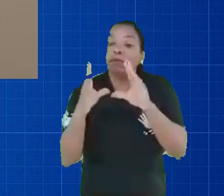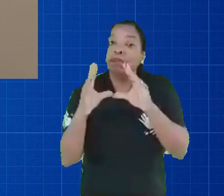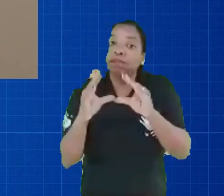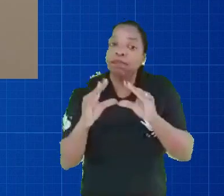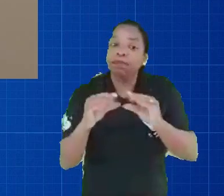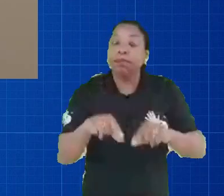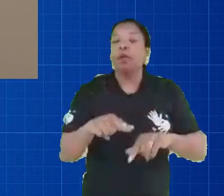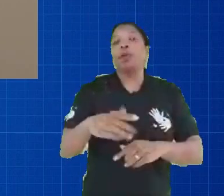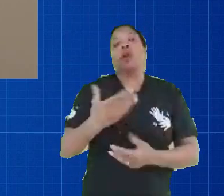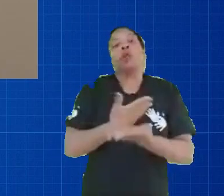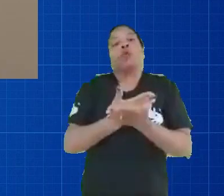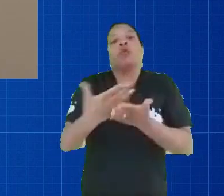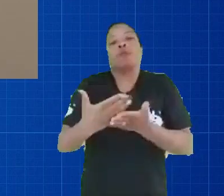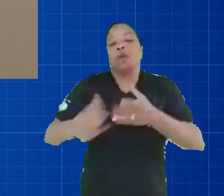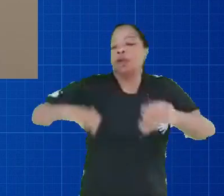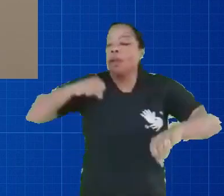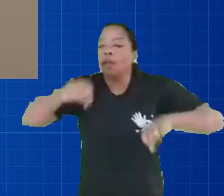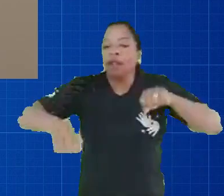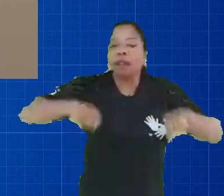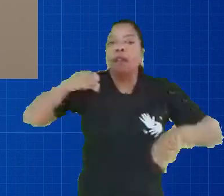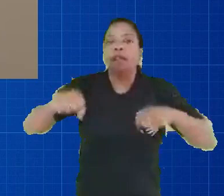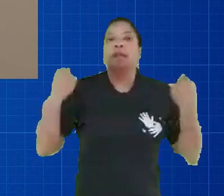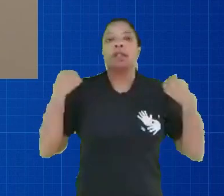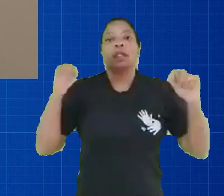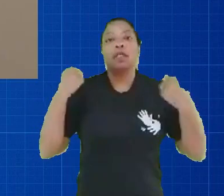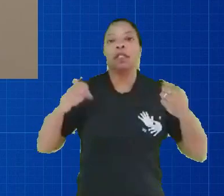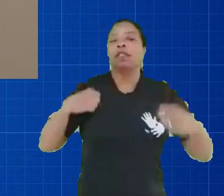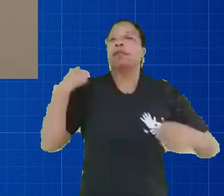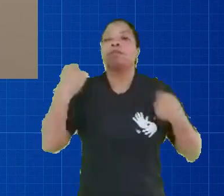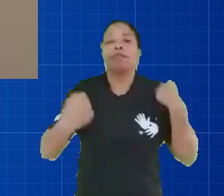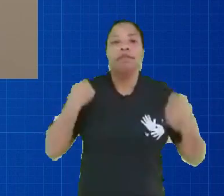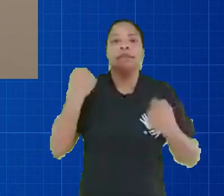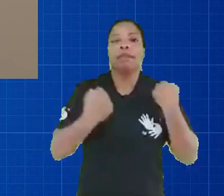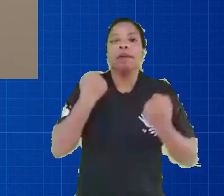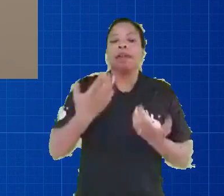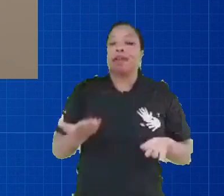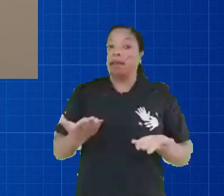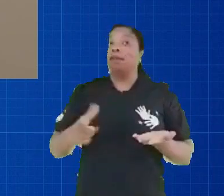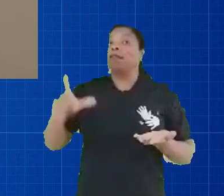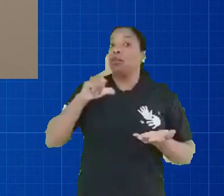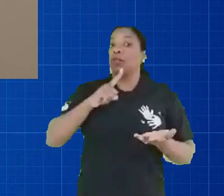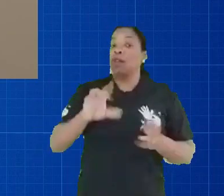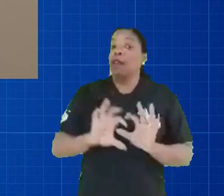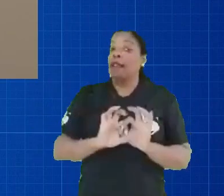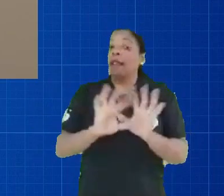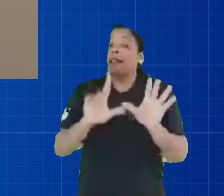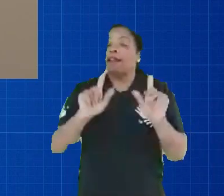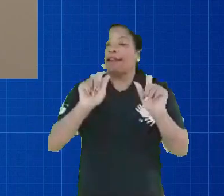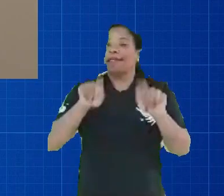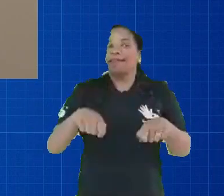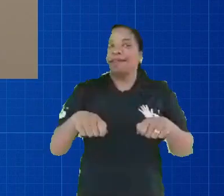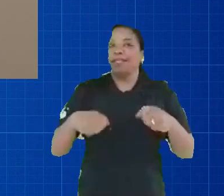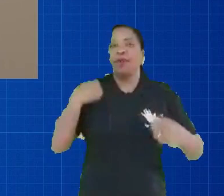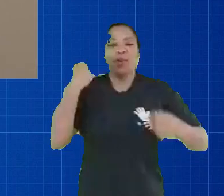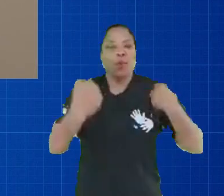corrida. Então, foram algumas atividades que aos poucos foram sendo liberadas, vendo a necessidade. A gente viu que